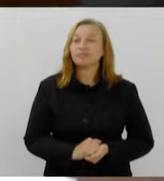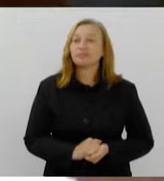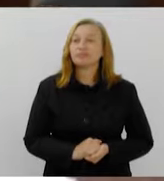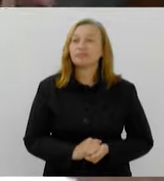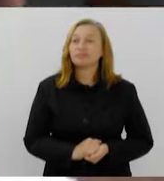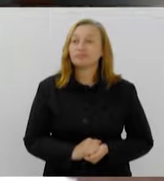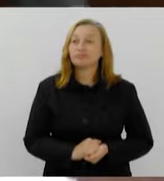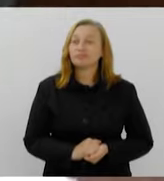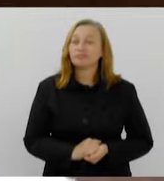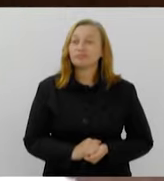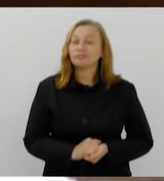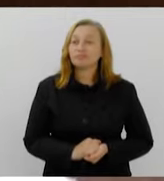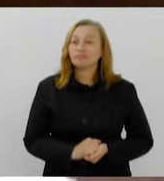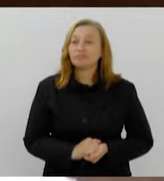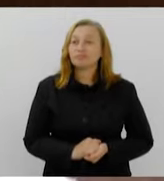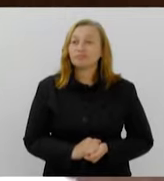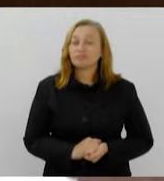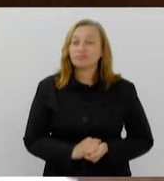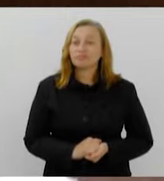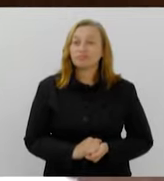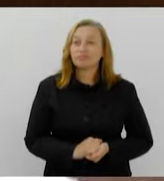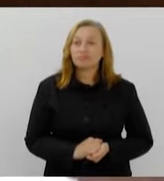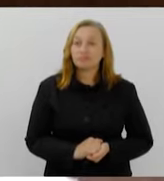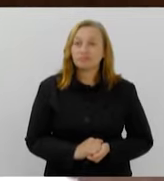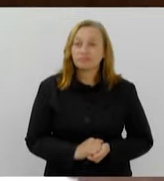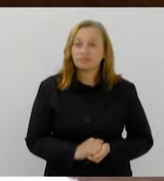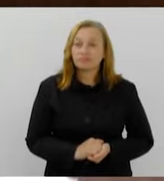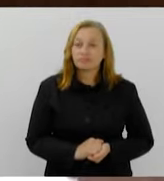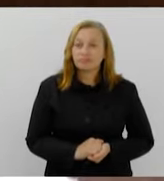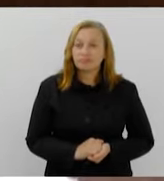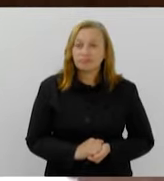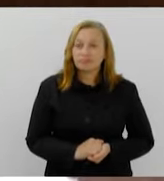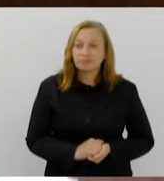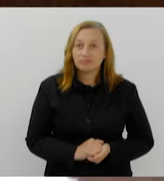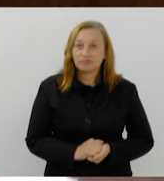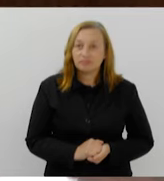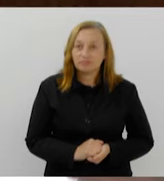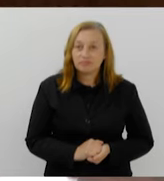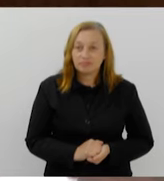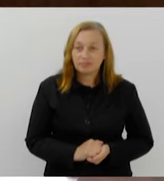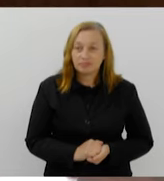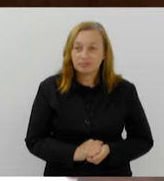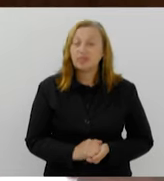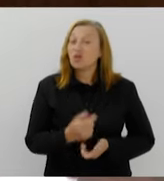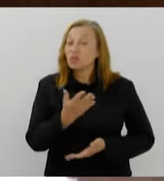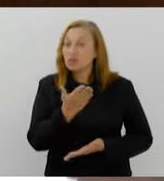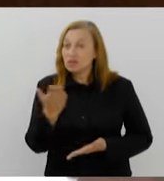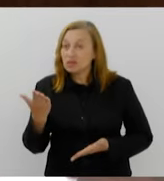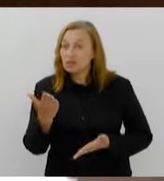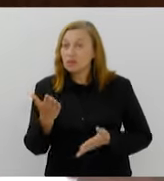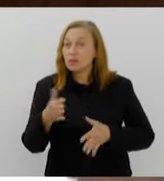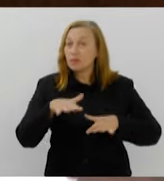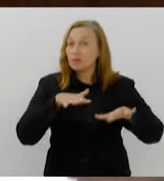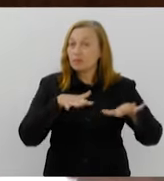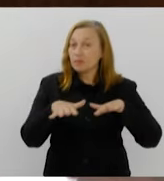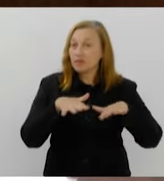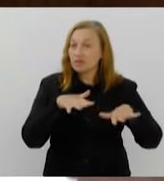gente que se intitula resistência mas vocês são a manifestação